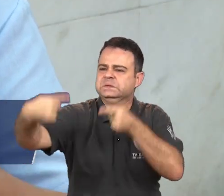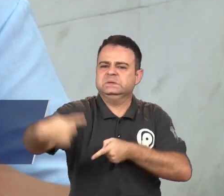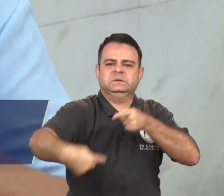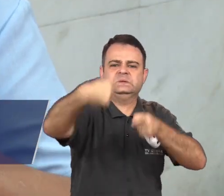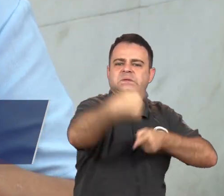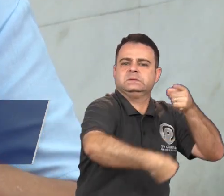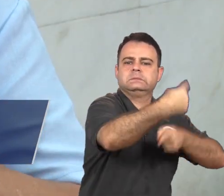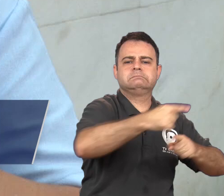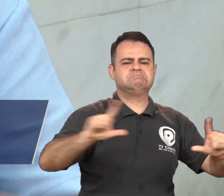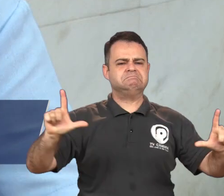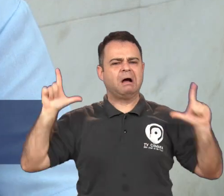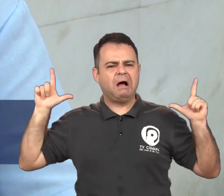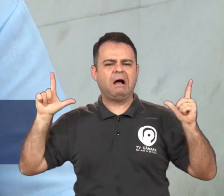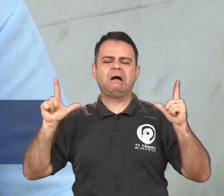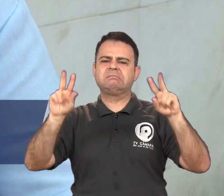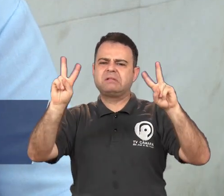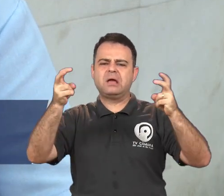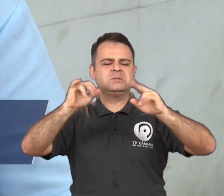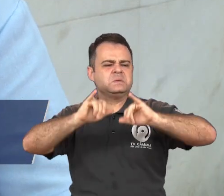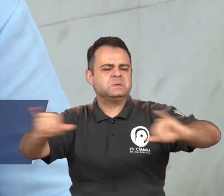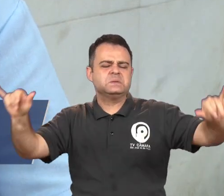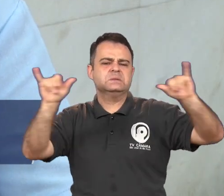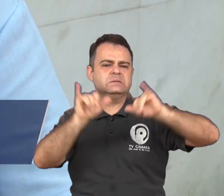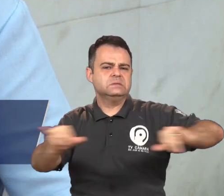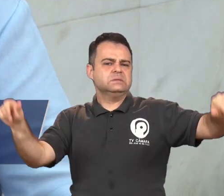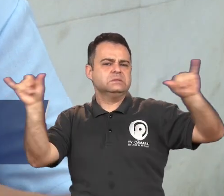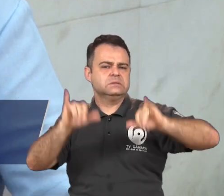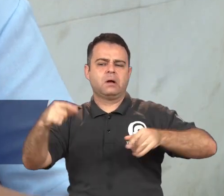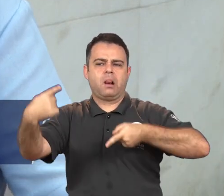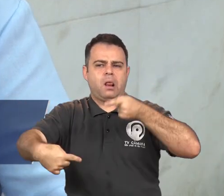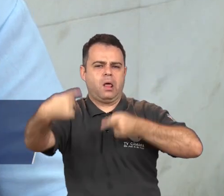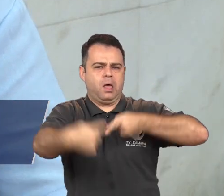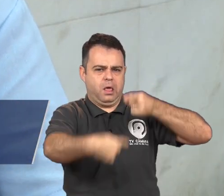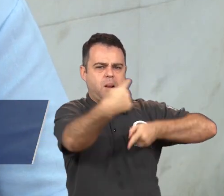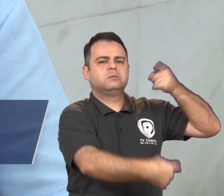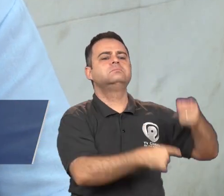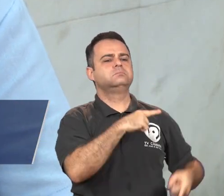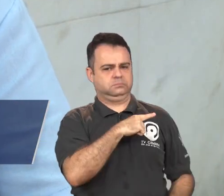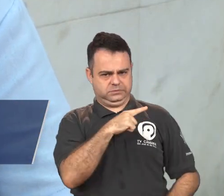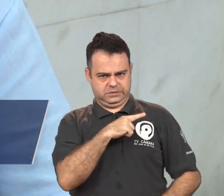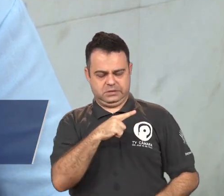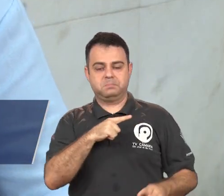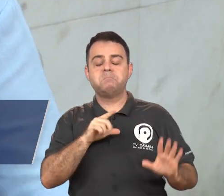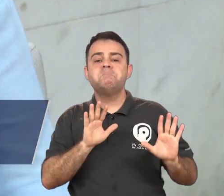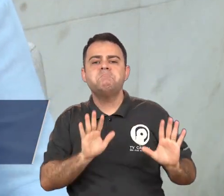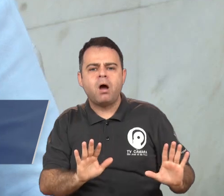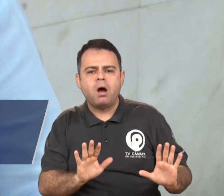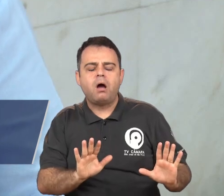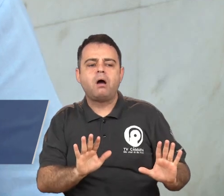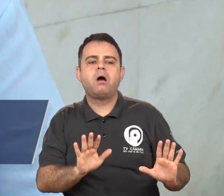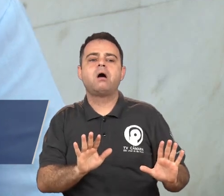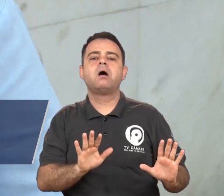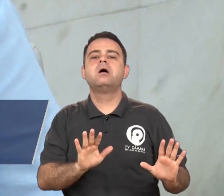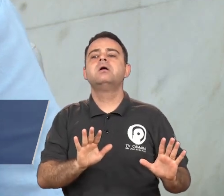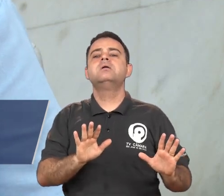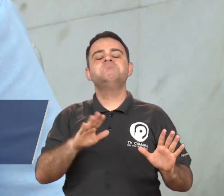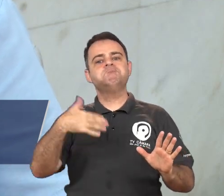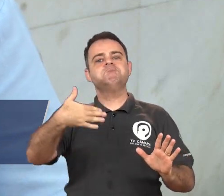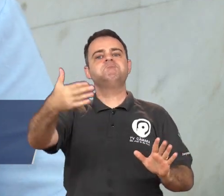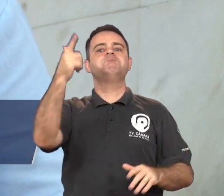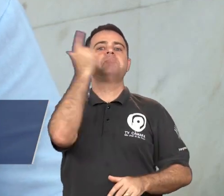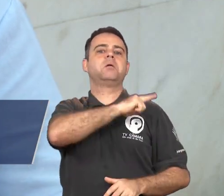mídia, teve muita demanda mas também teve muita